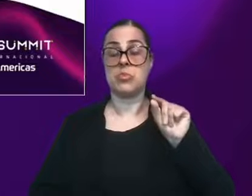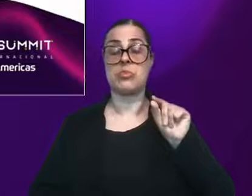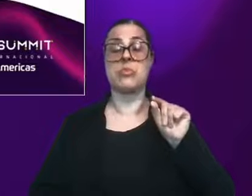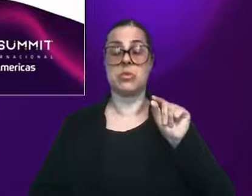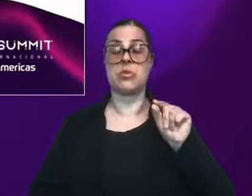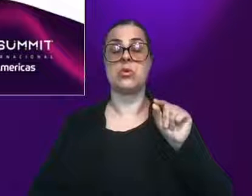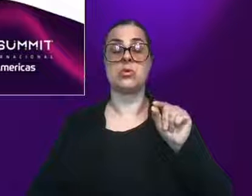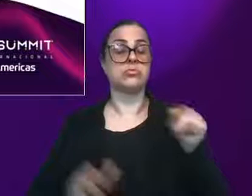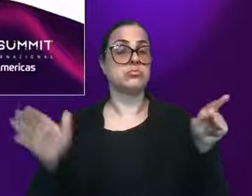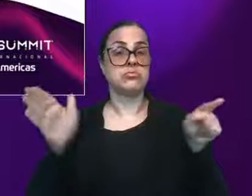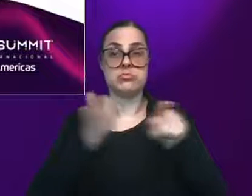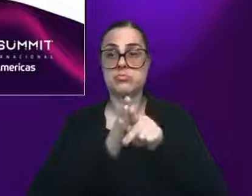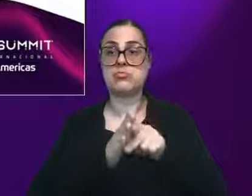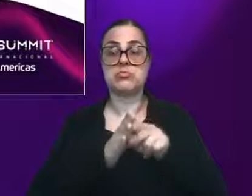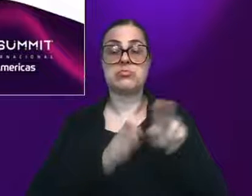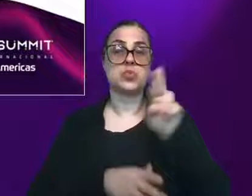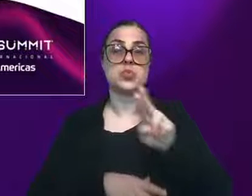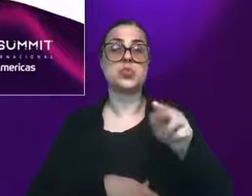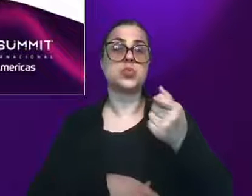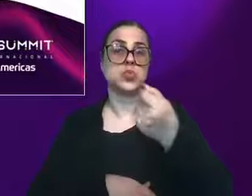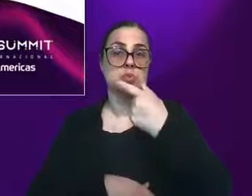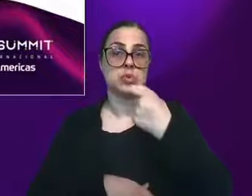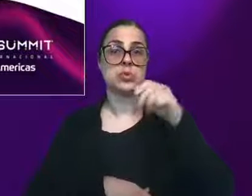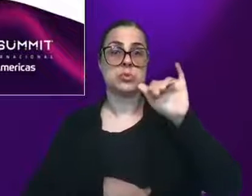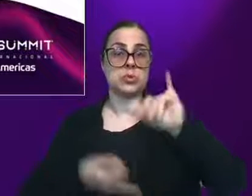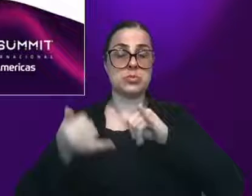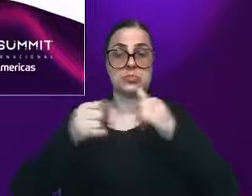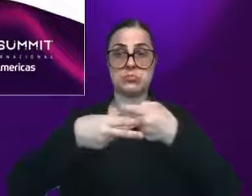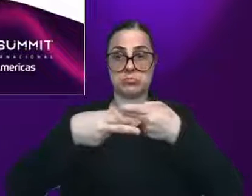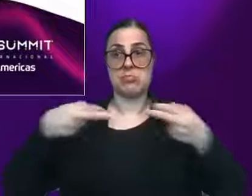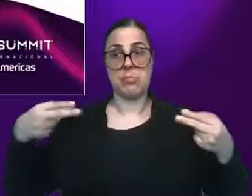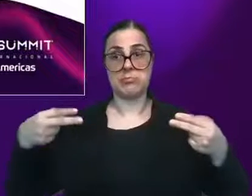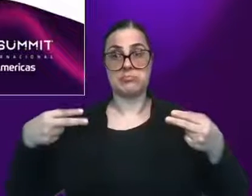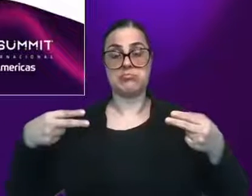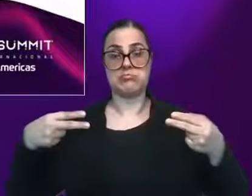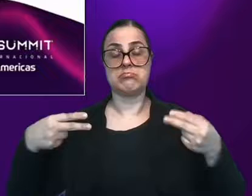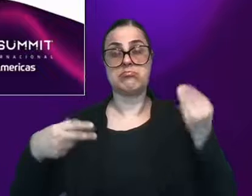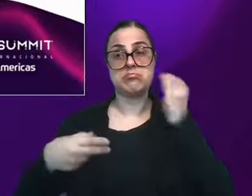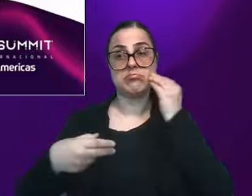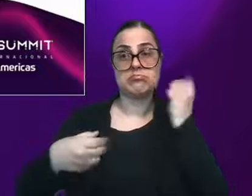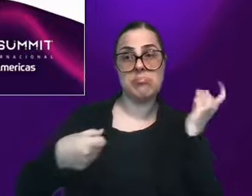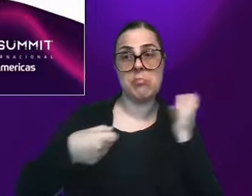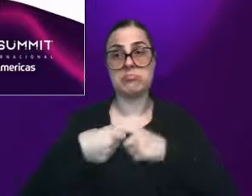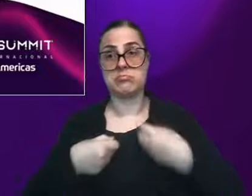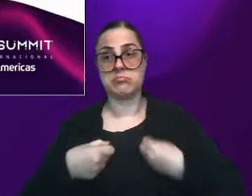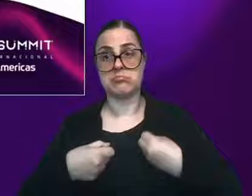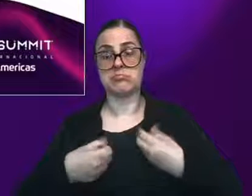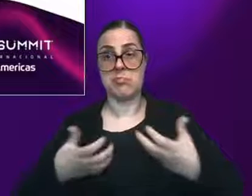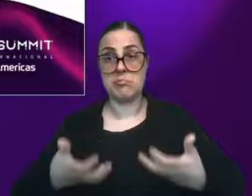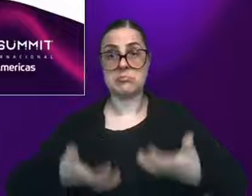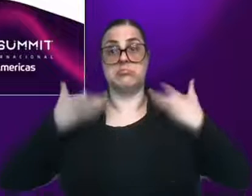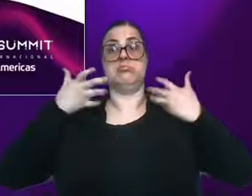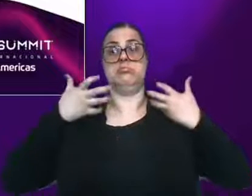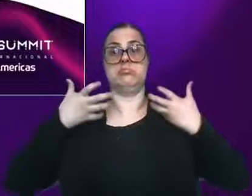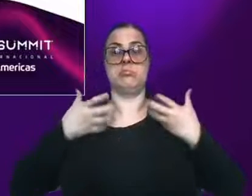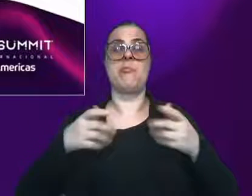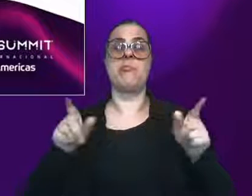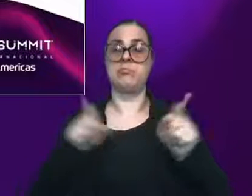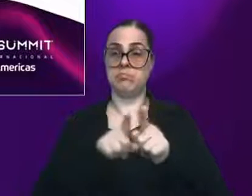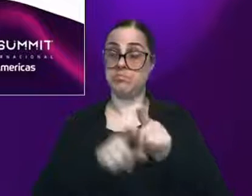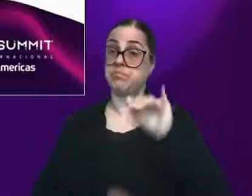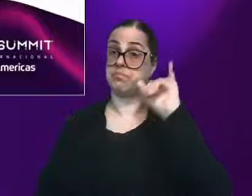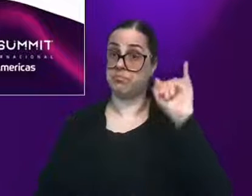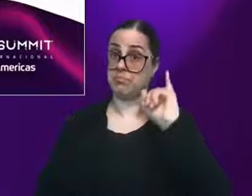Esse trabalho mostra que a importância e ao mesmo